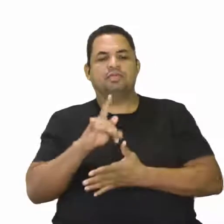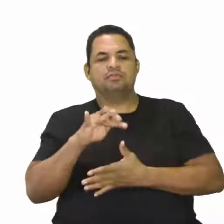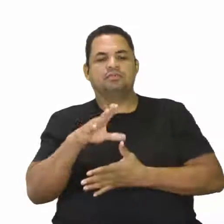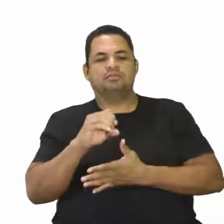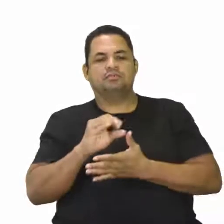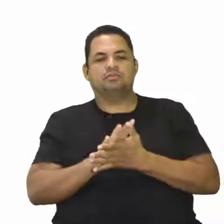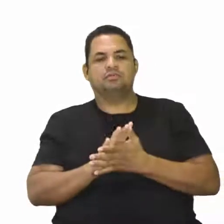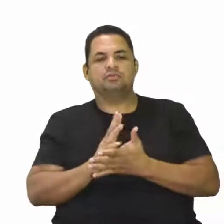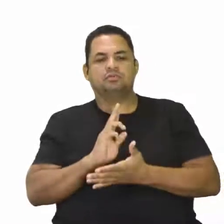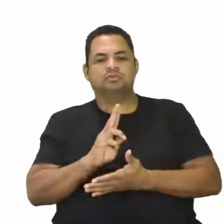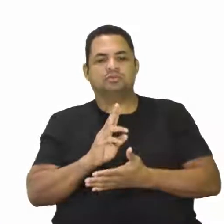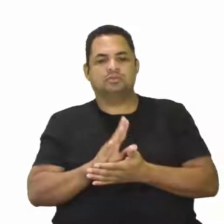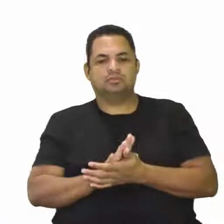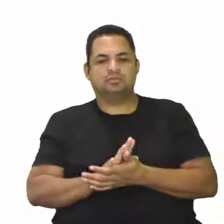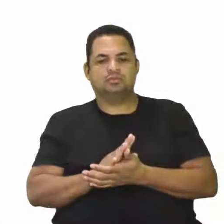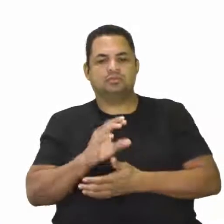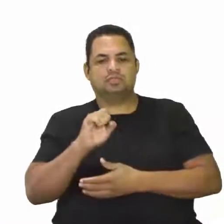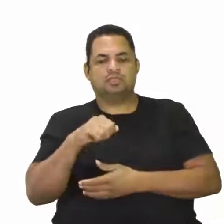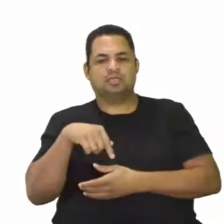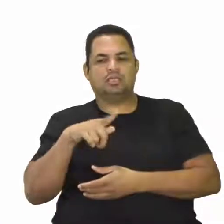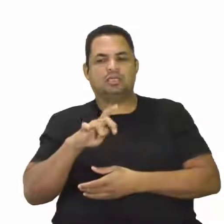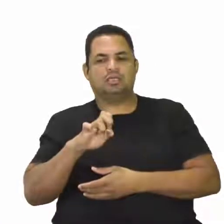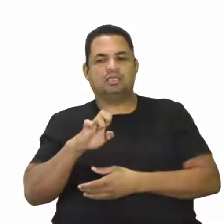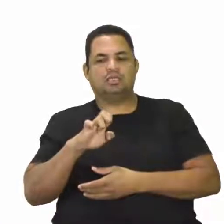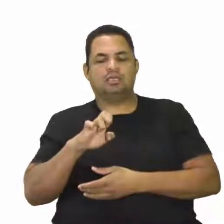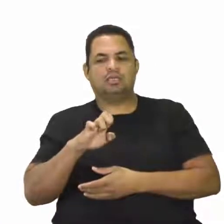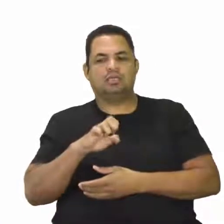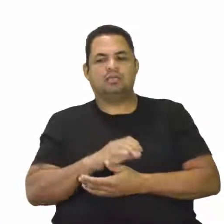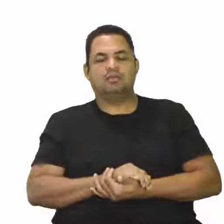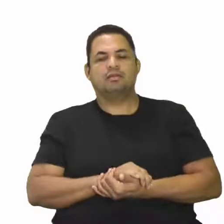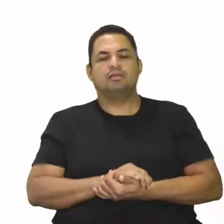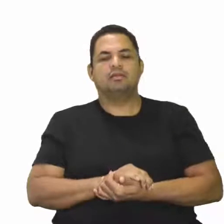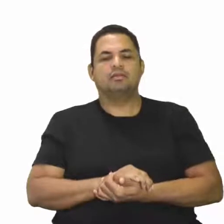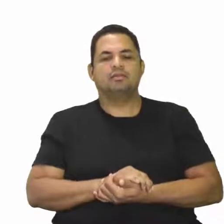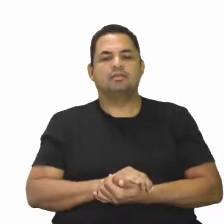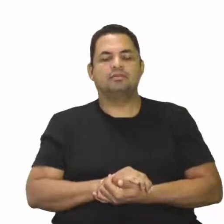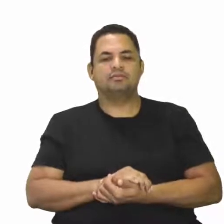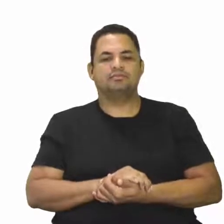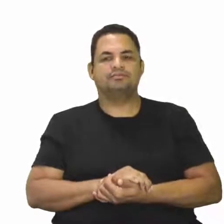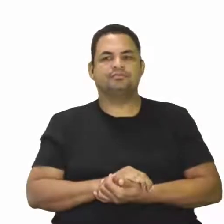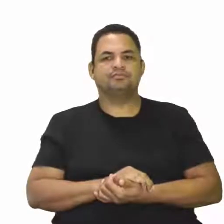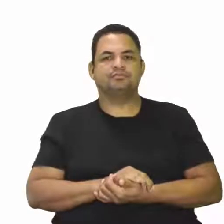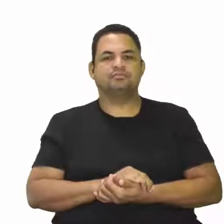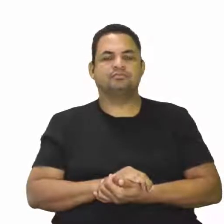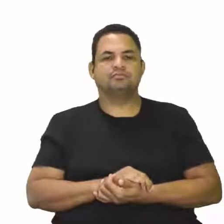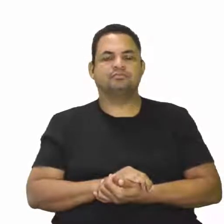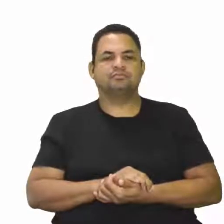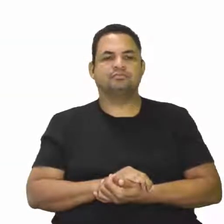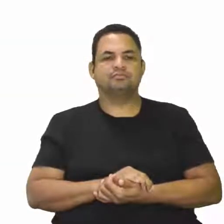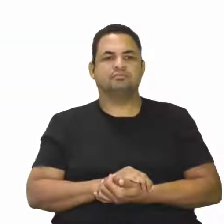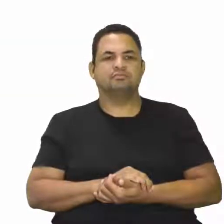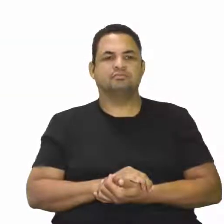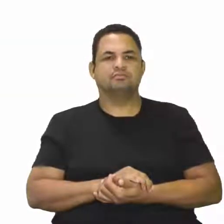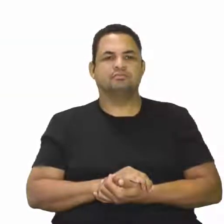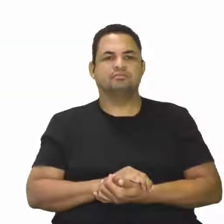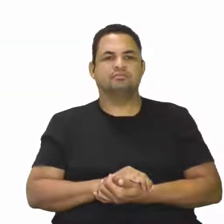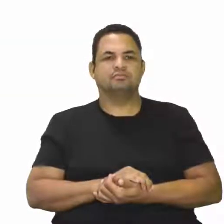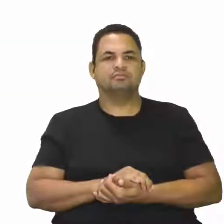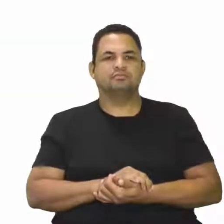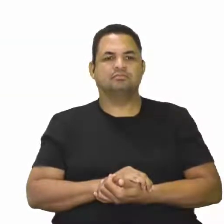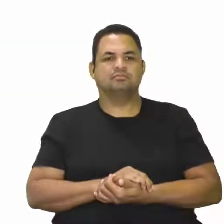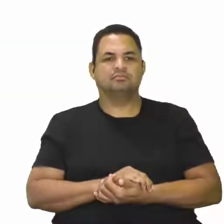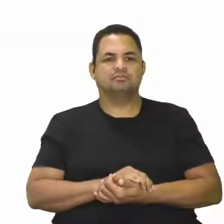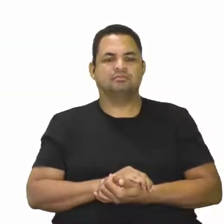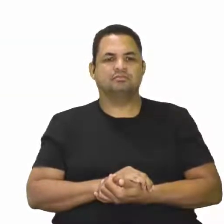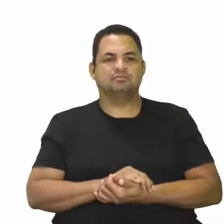resposta correta, é a letra E. Isso mesmo. Eles nem sofreram com essa questão, né? Não mesmo. Foi